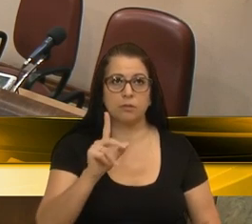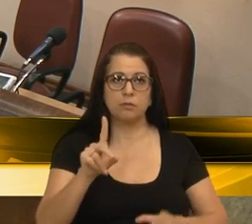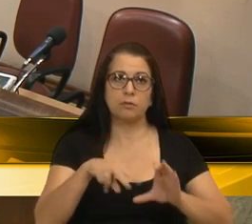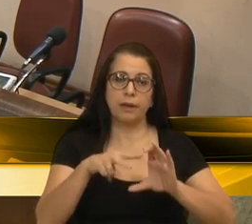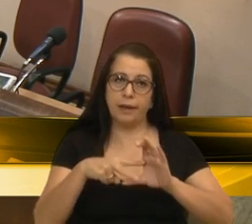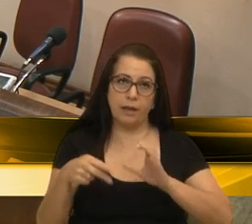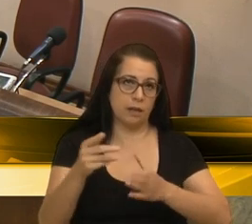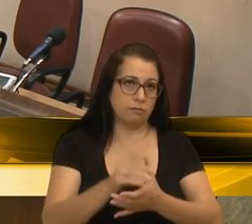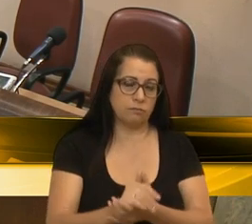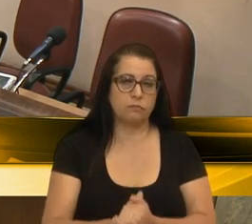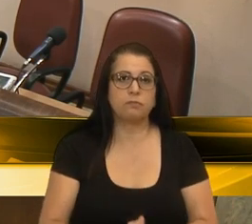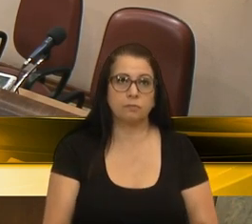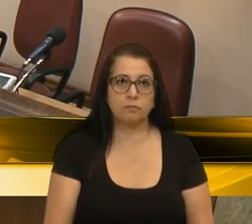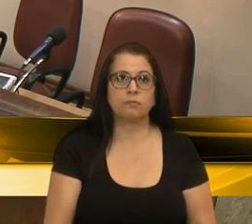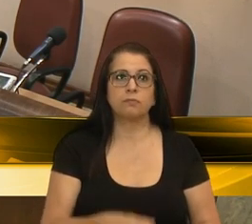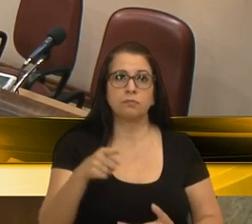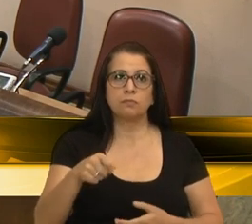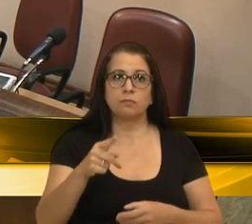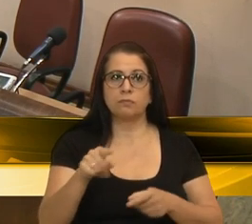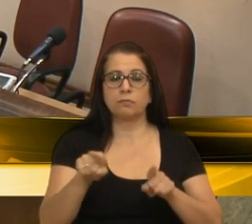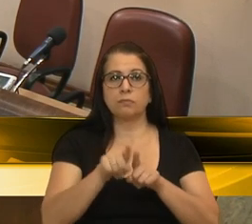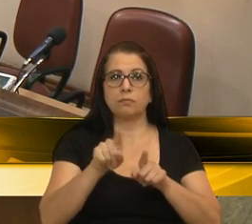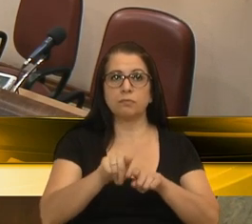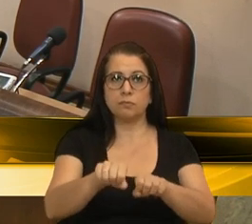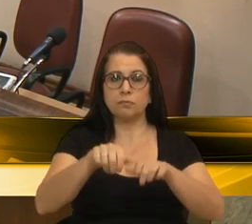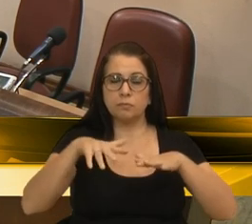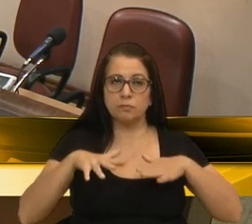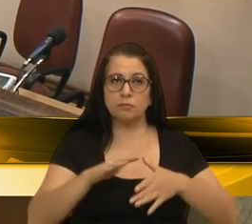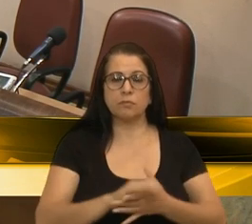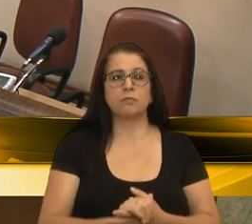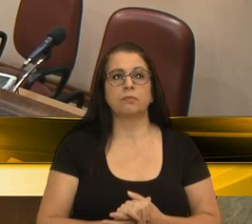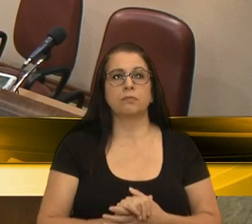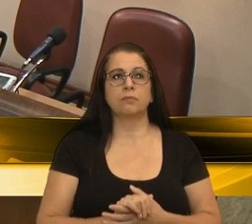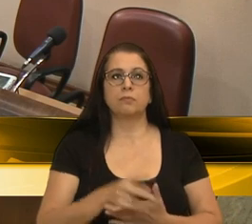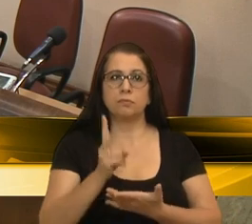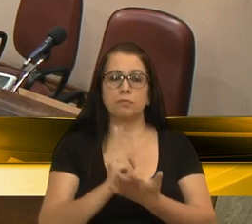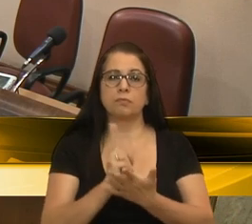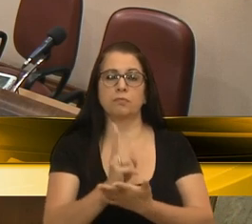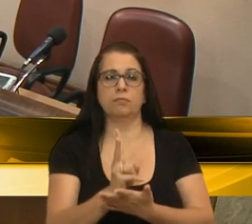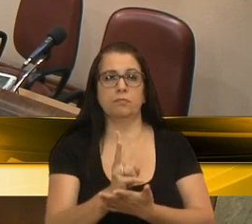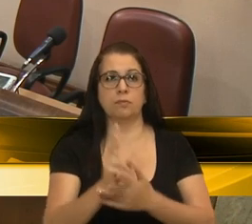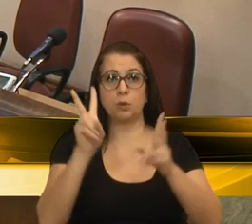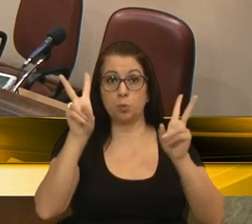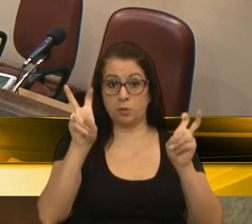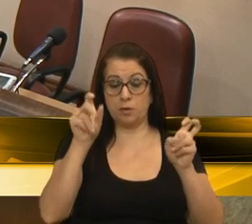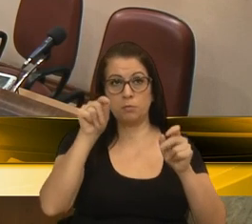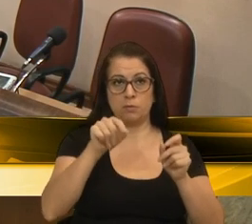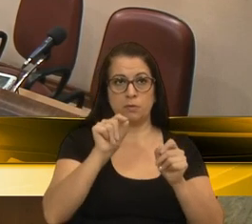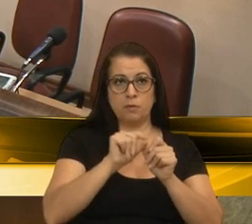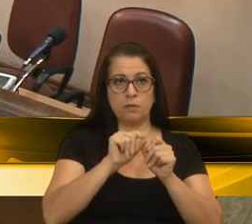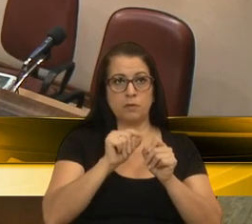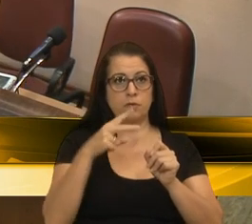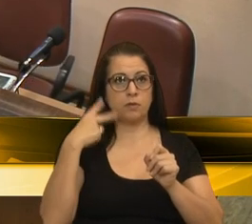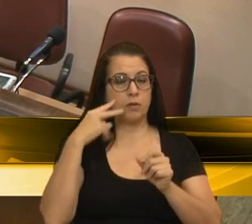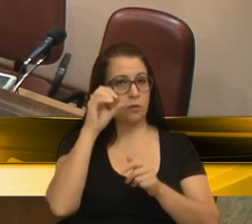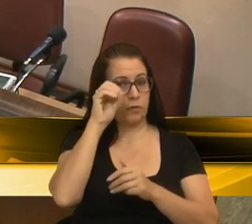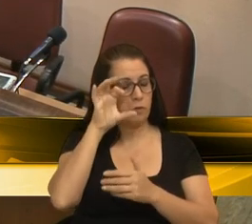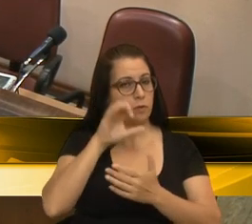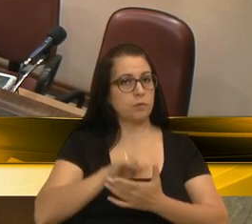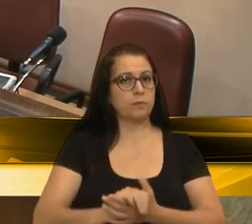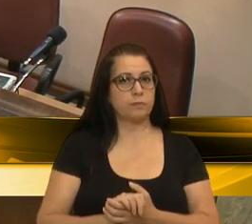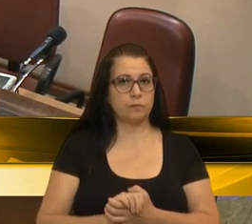Câmara, pelas redes sociais e aqui no plenário. Eu vou dar continuidade ao tema abordado pelo vereador